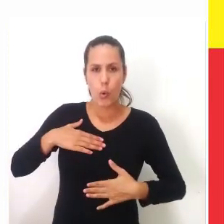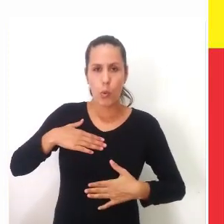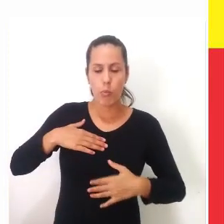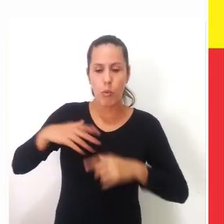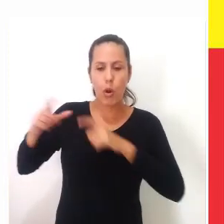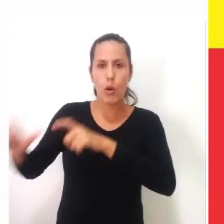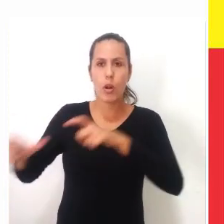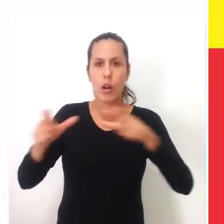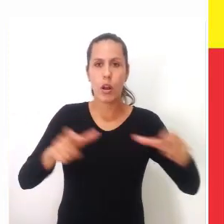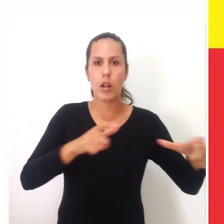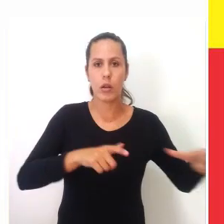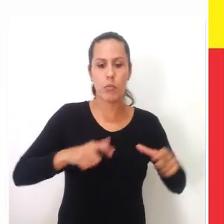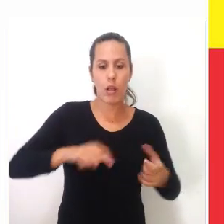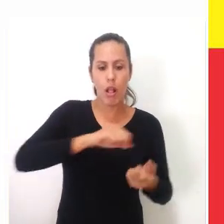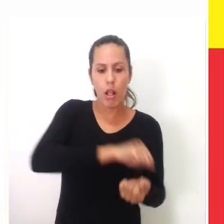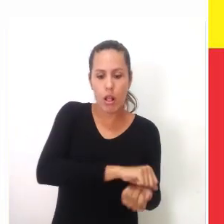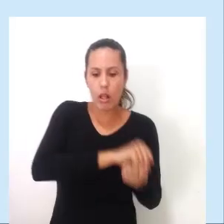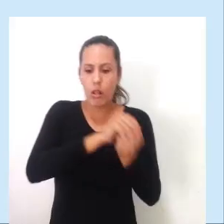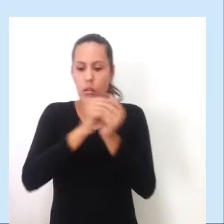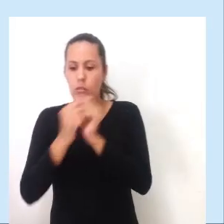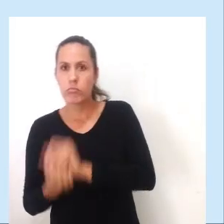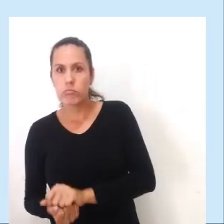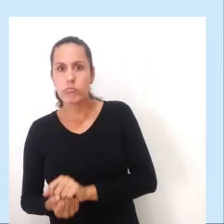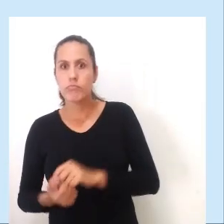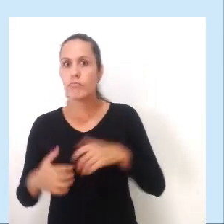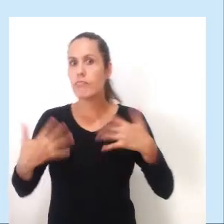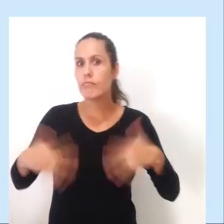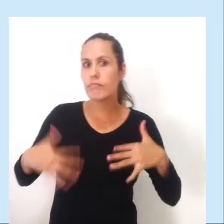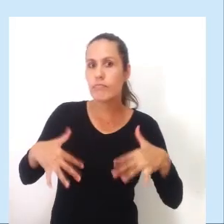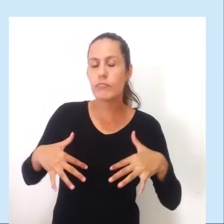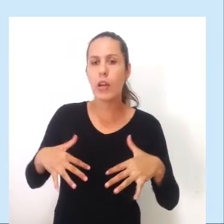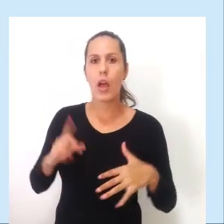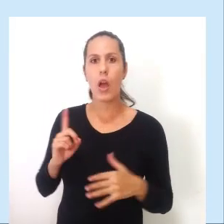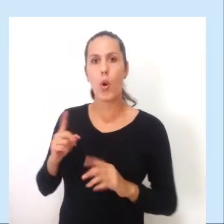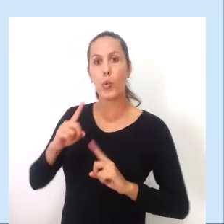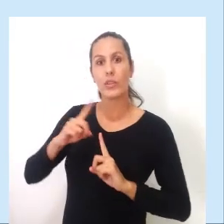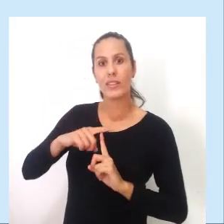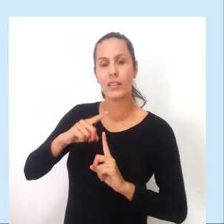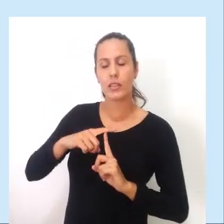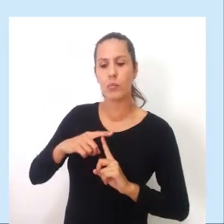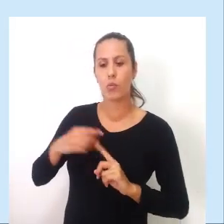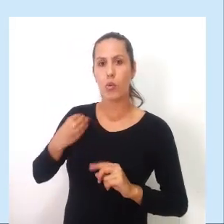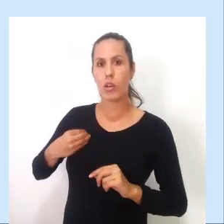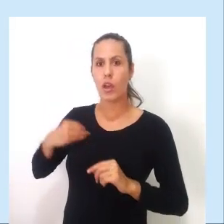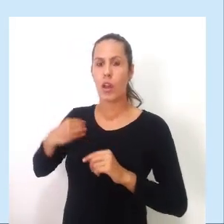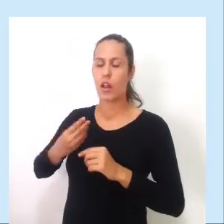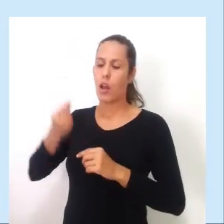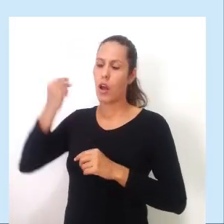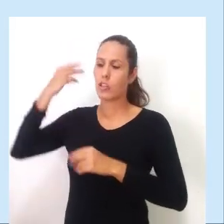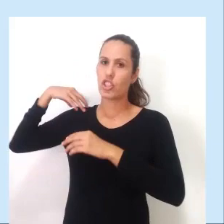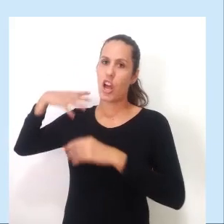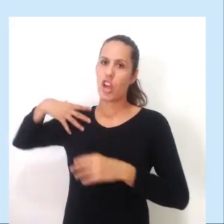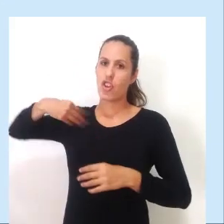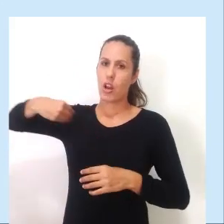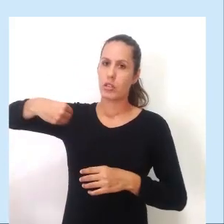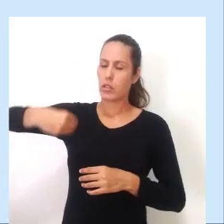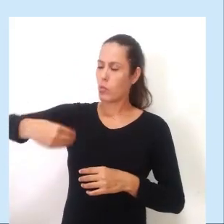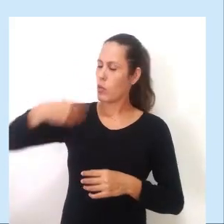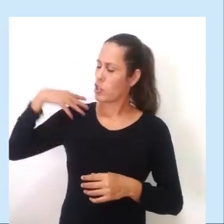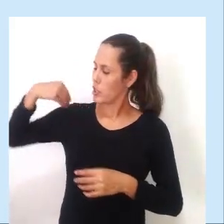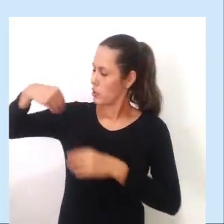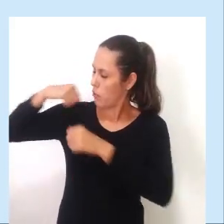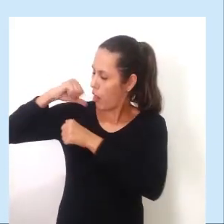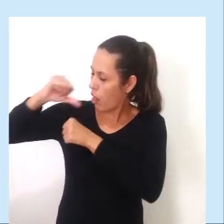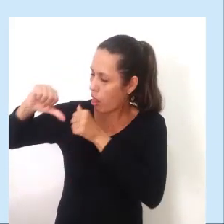aos diversos ambientes da nossa Terra. É aquele fóssil que está vivo até agora,